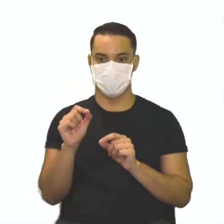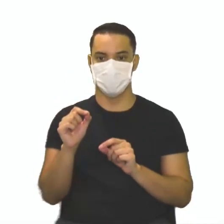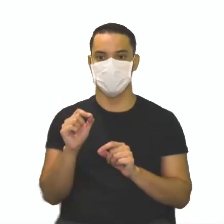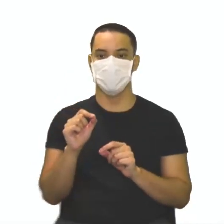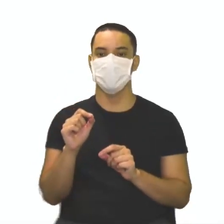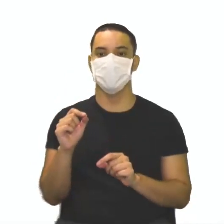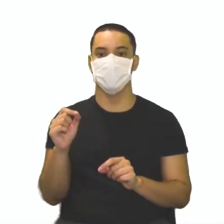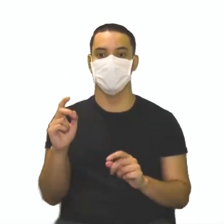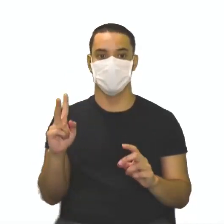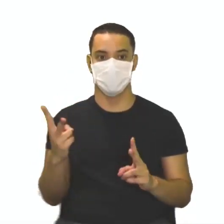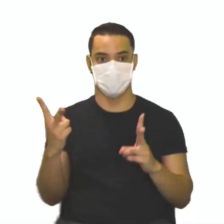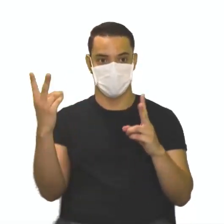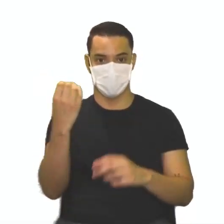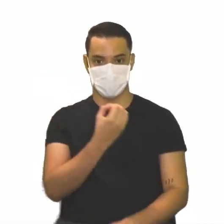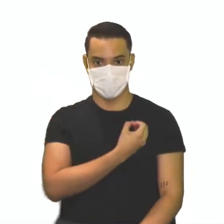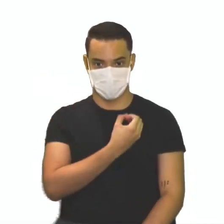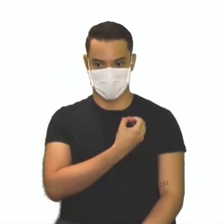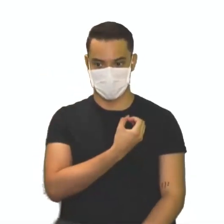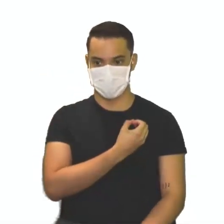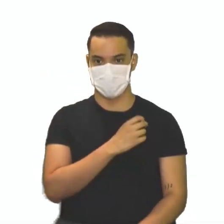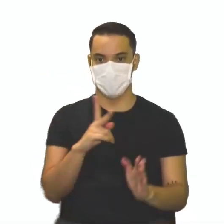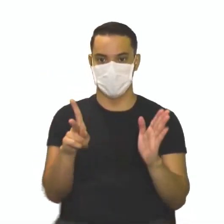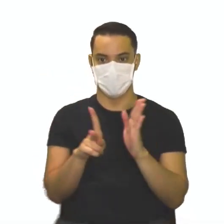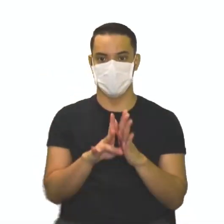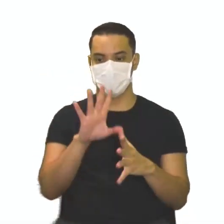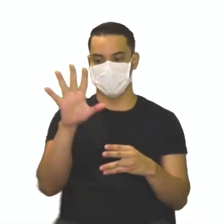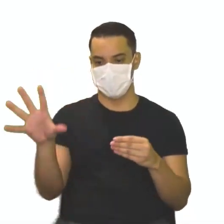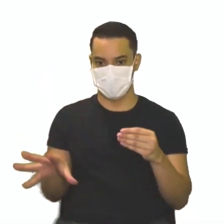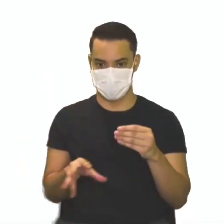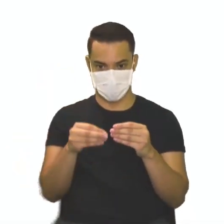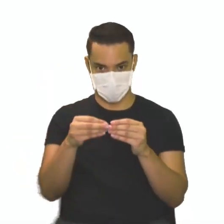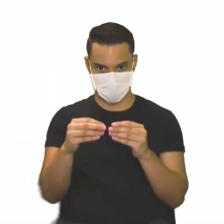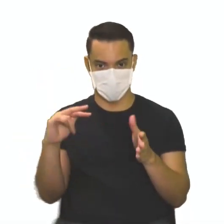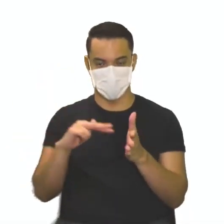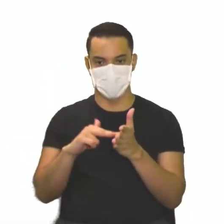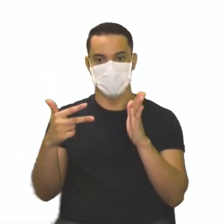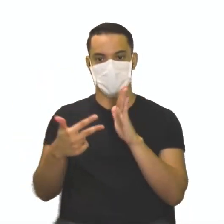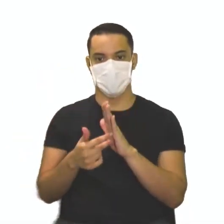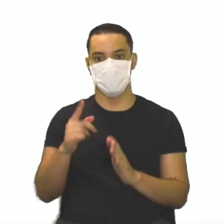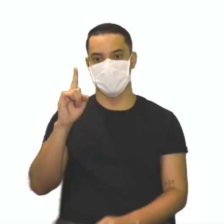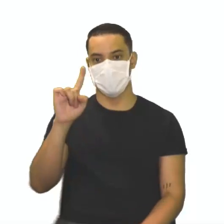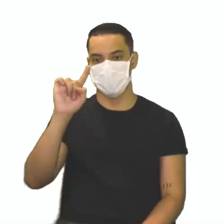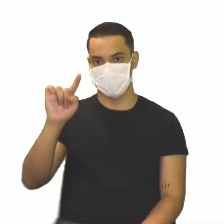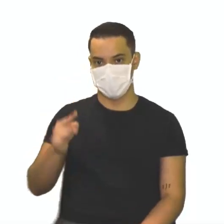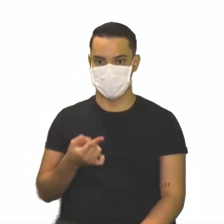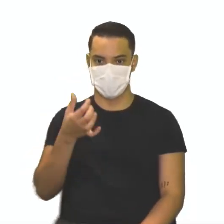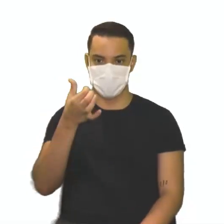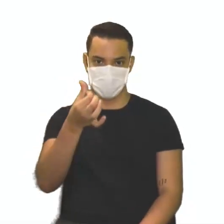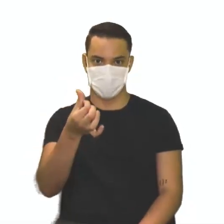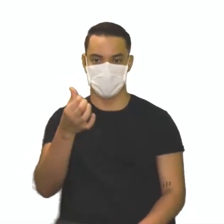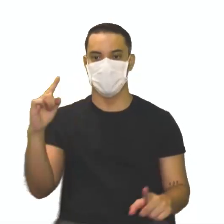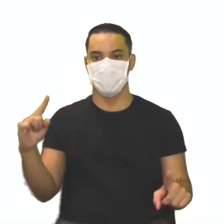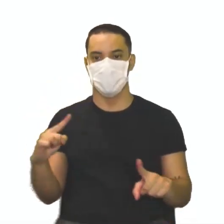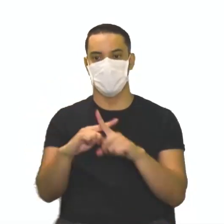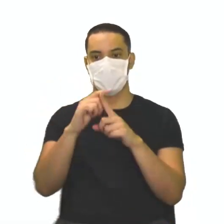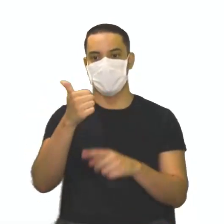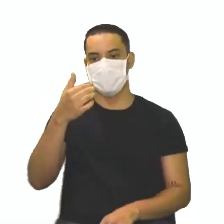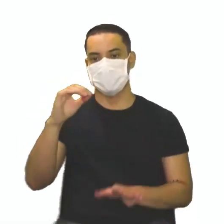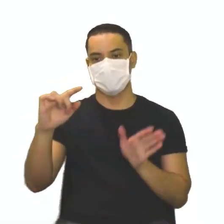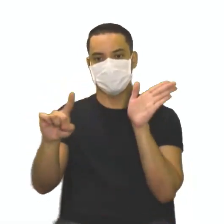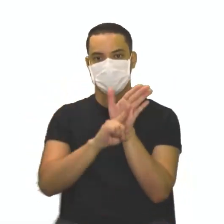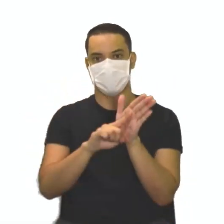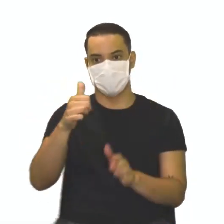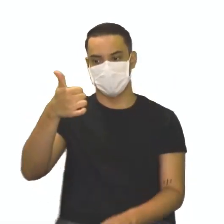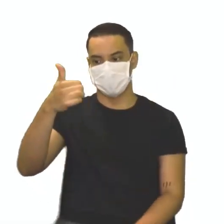dessa carga elétrica, essa carga elementar, que equivale a 1,6 vezes 10 a